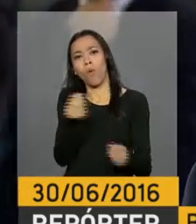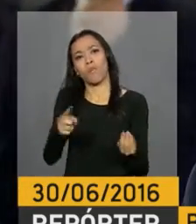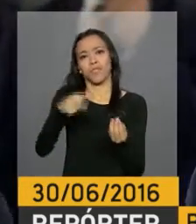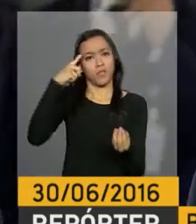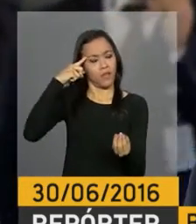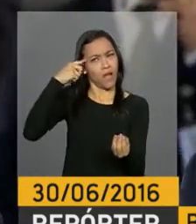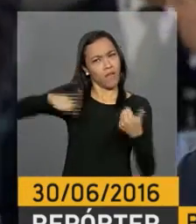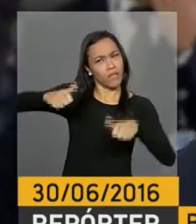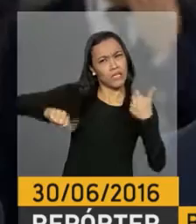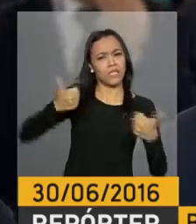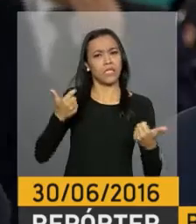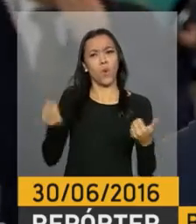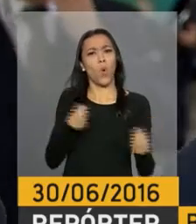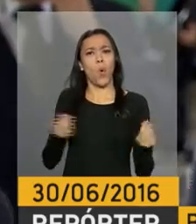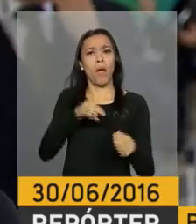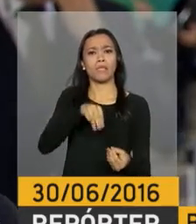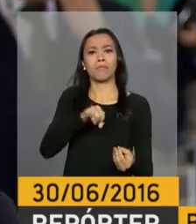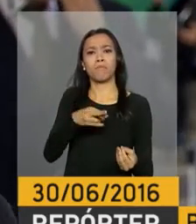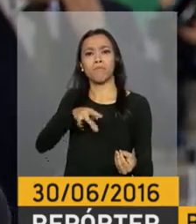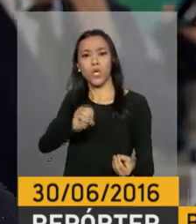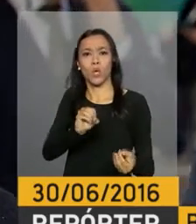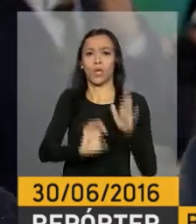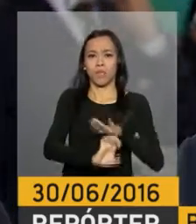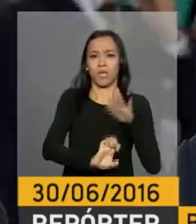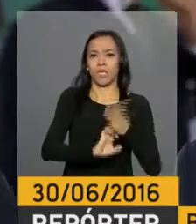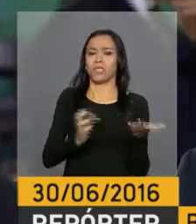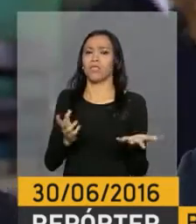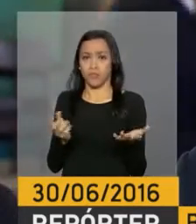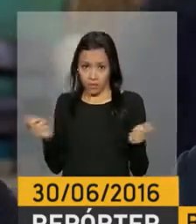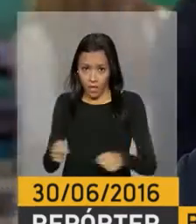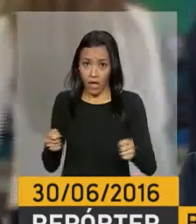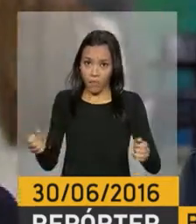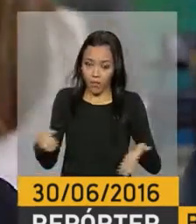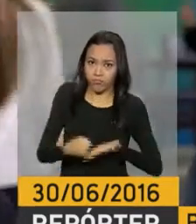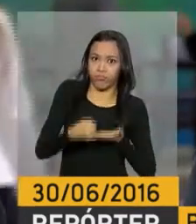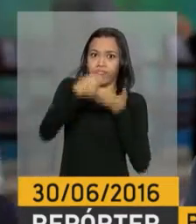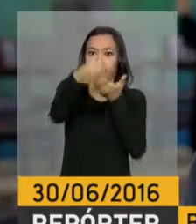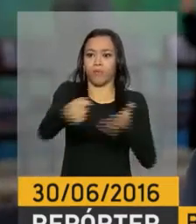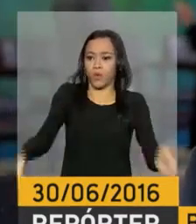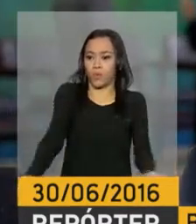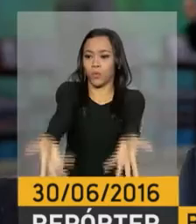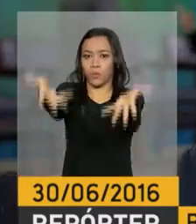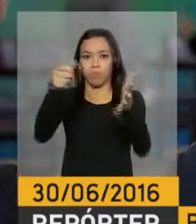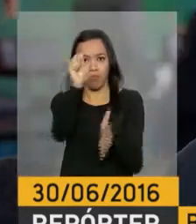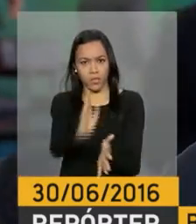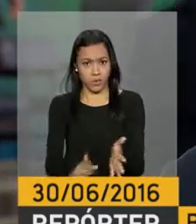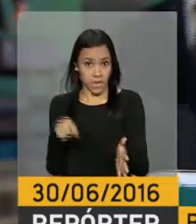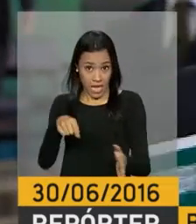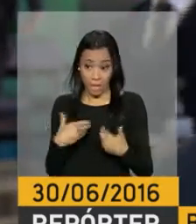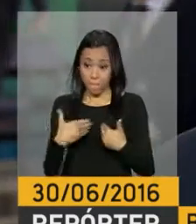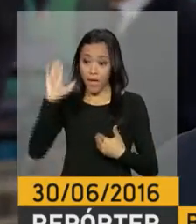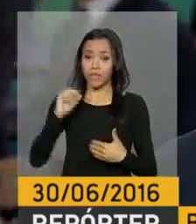que contribuições que as micro e pequenas empresas podem dar para essa retomada, de modo geral? É um dos setores que mais gera emprego.